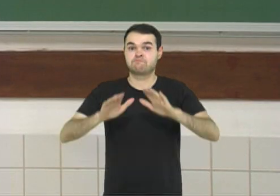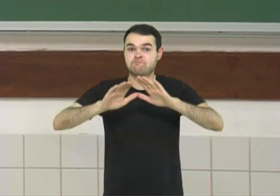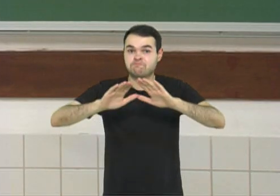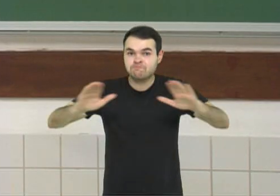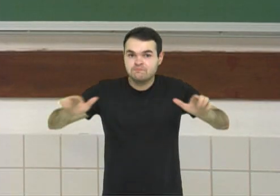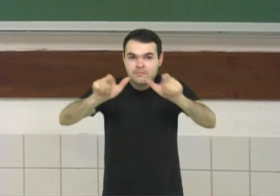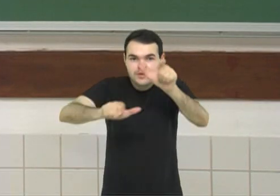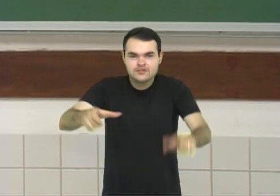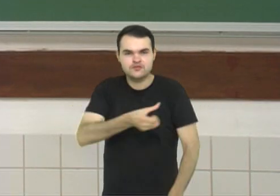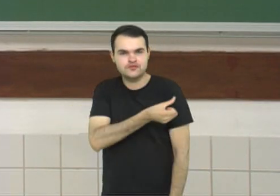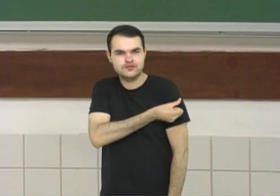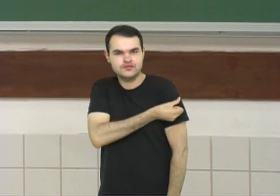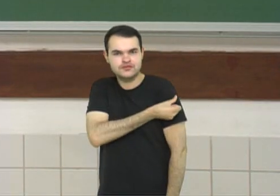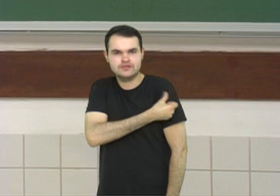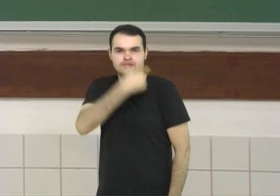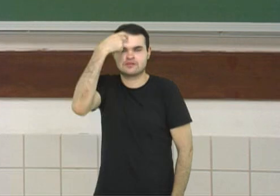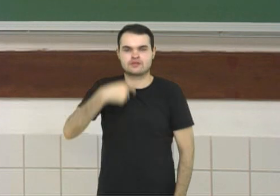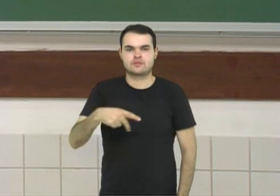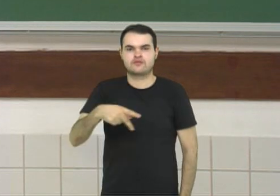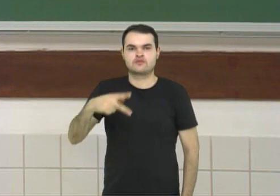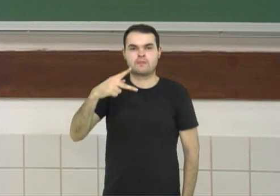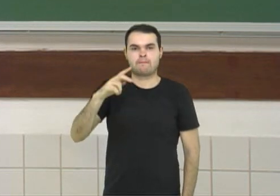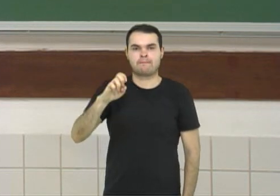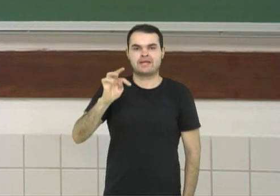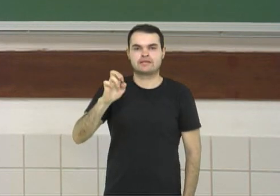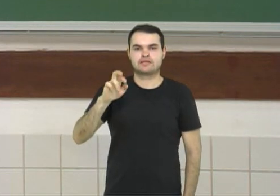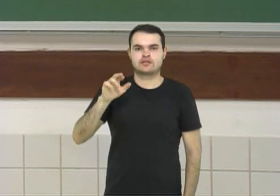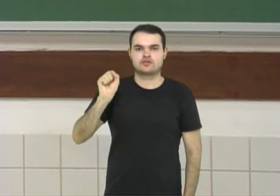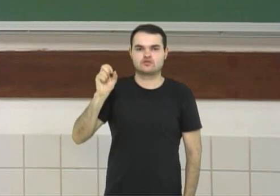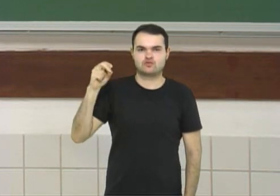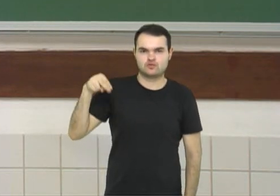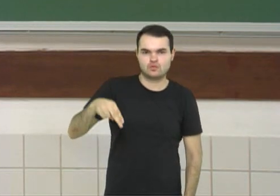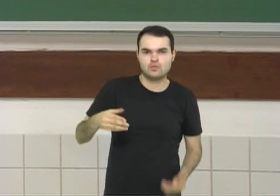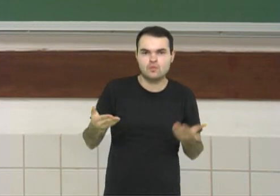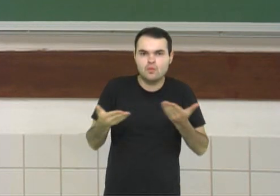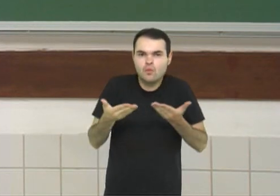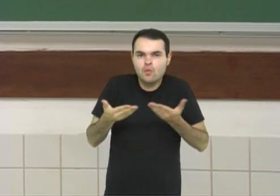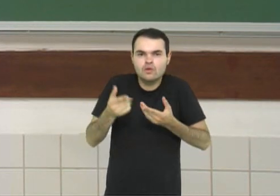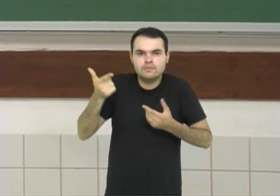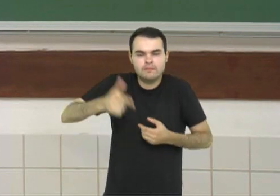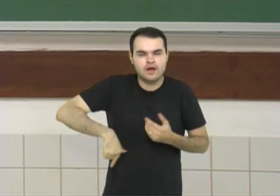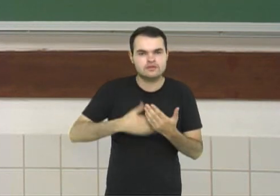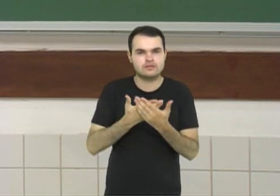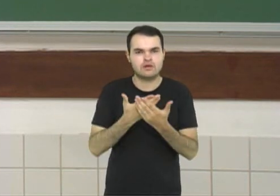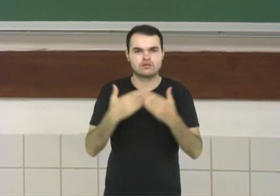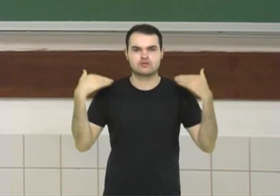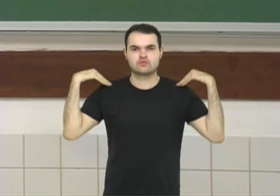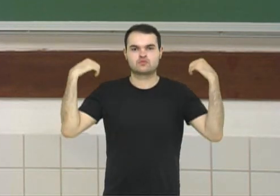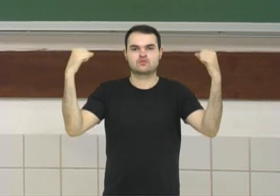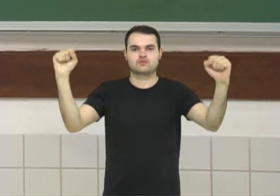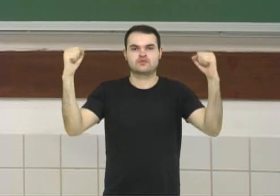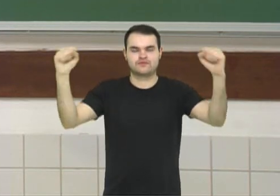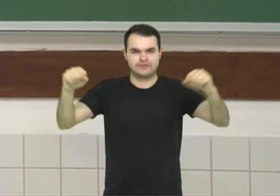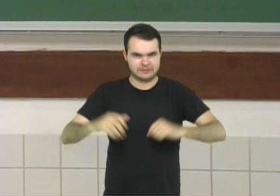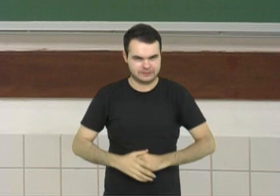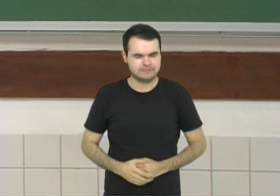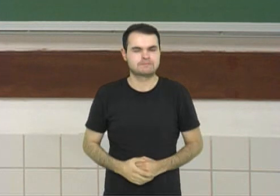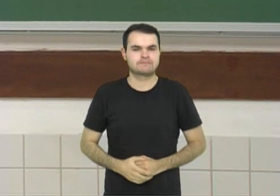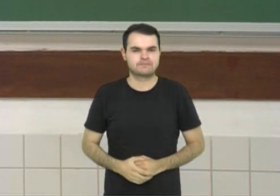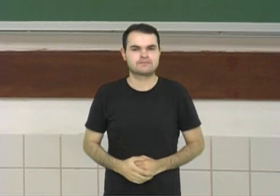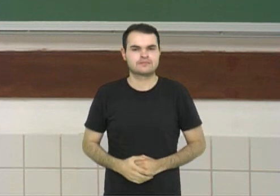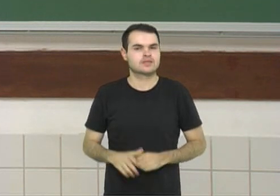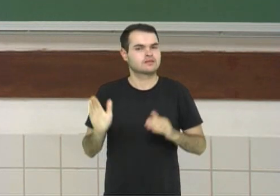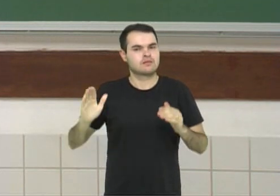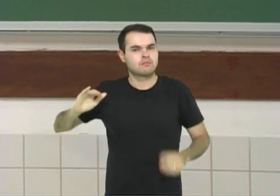Olá pessoal do sexto ano, aqui é o professor Peterson e hoje nós temos mais uma aula de Educação Física. Já